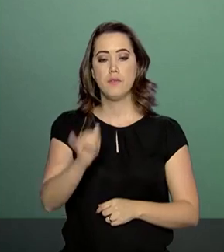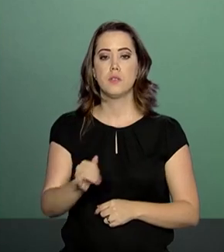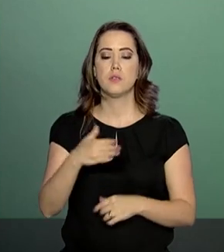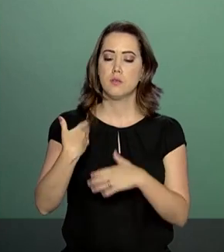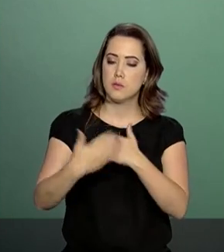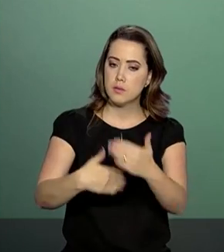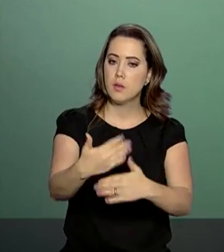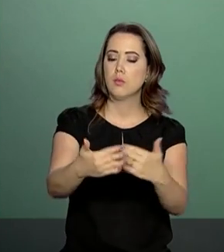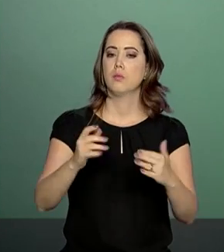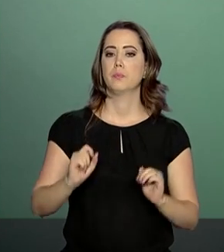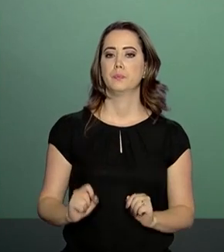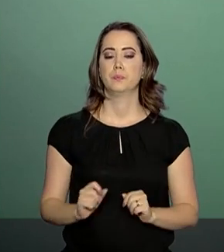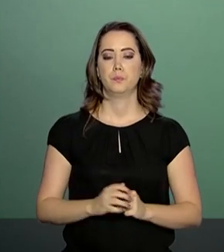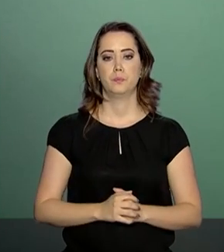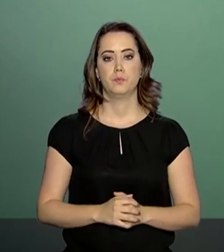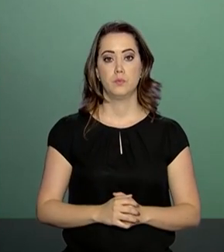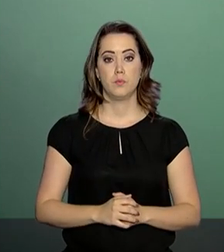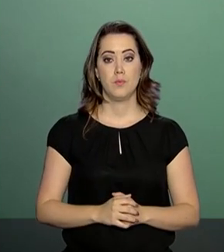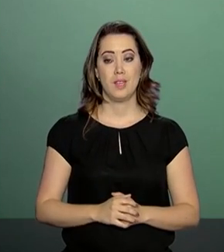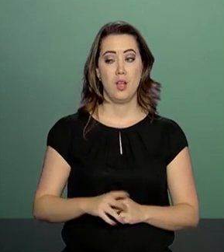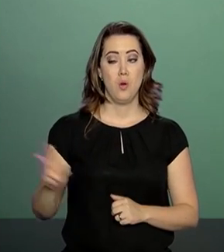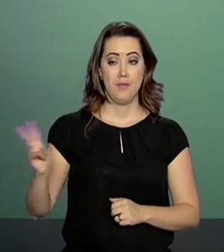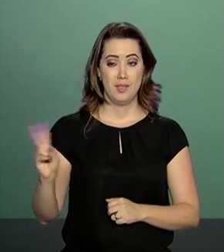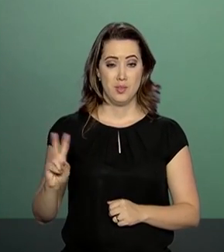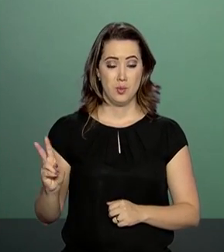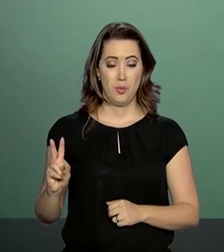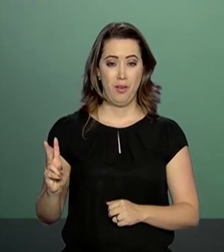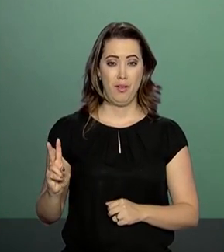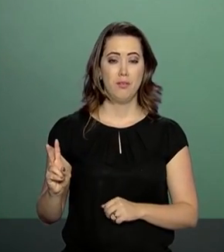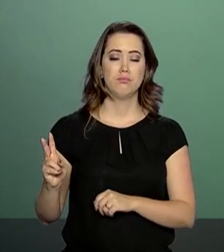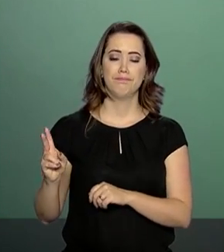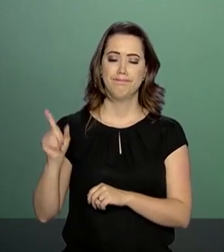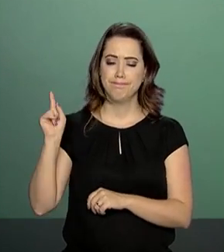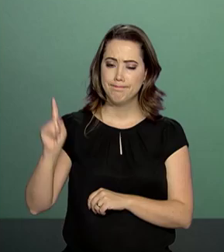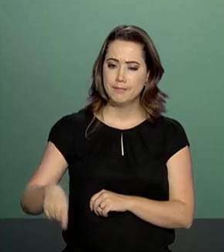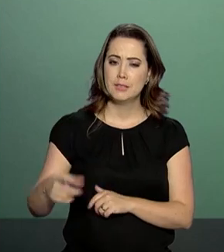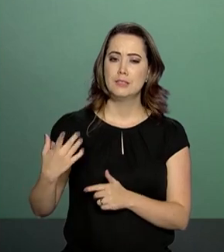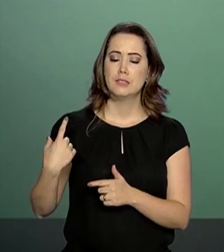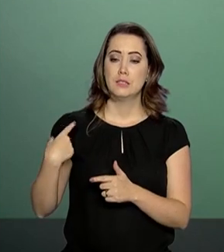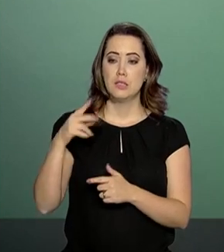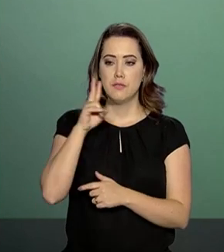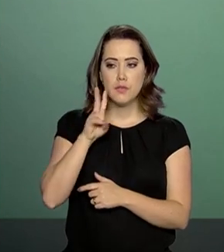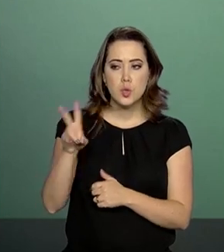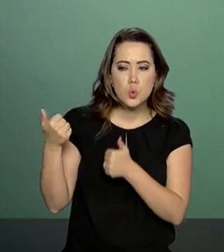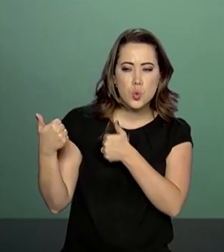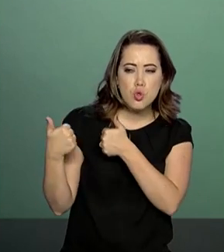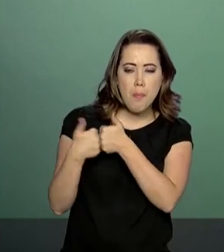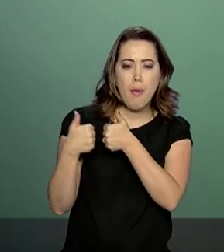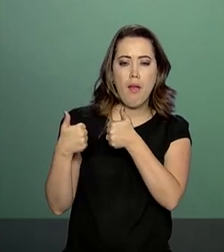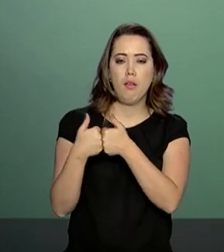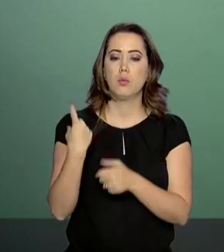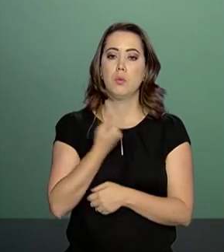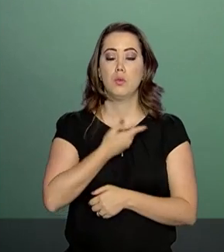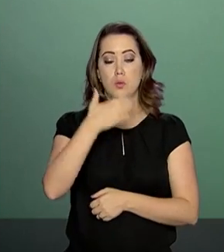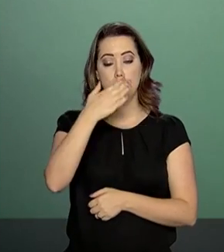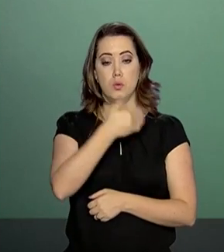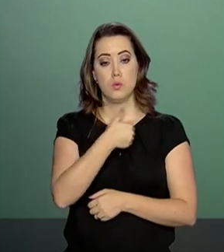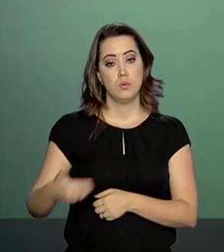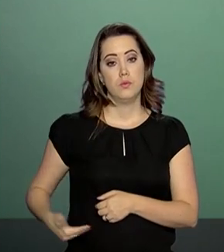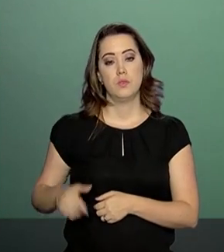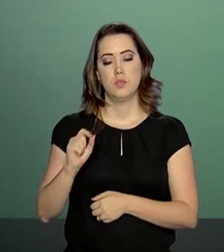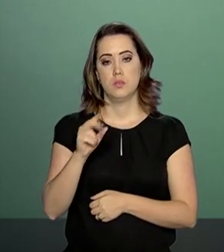se segue a situação no país vizinho continua sendo acanhada com atenção pelo nosso